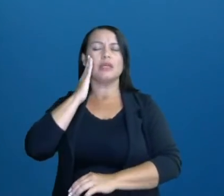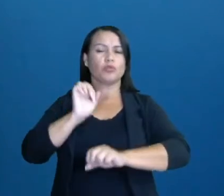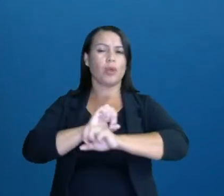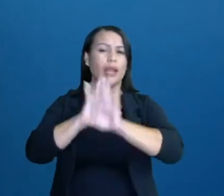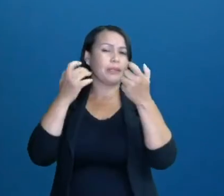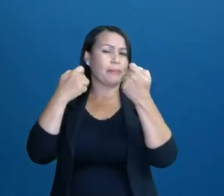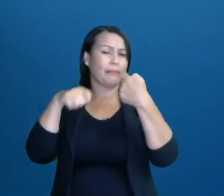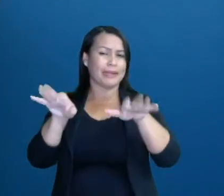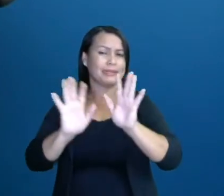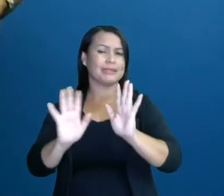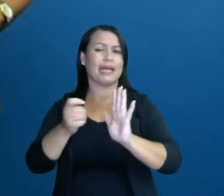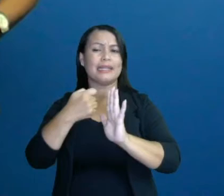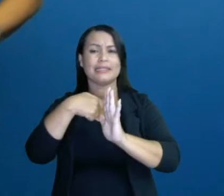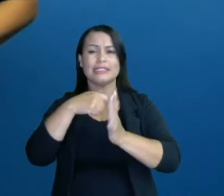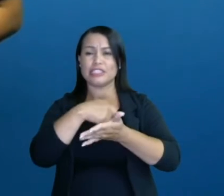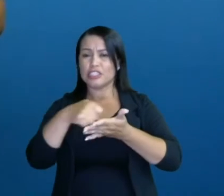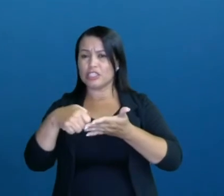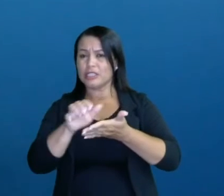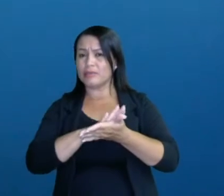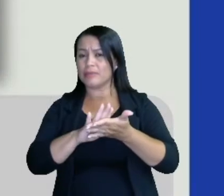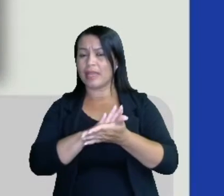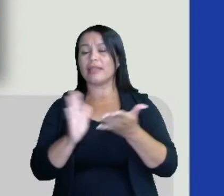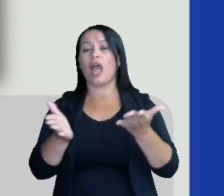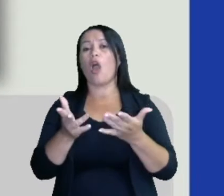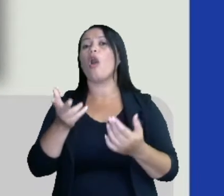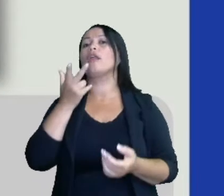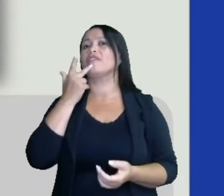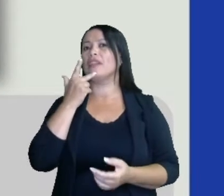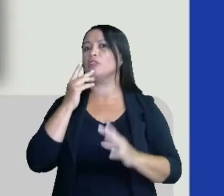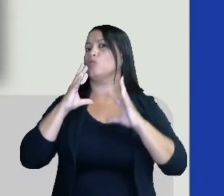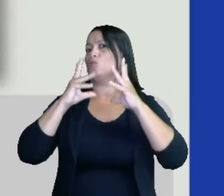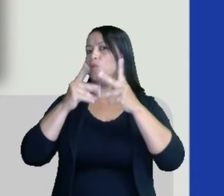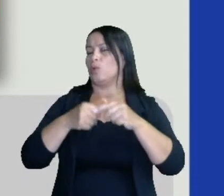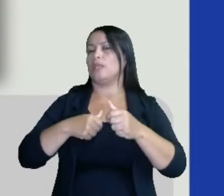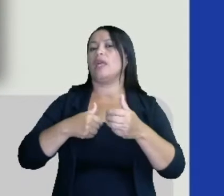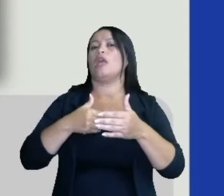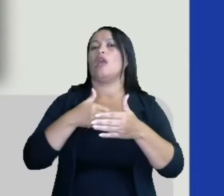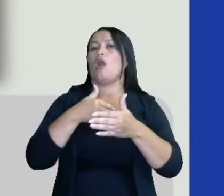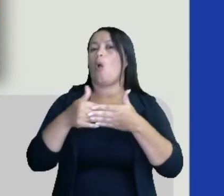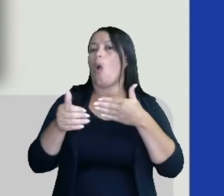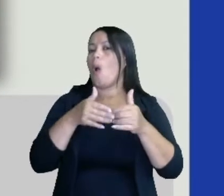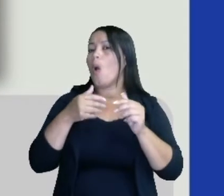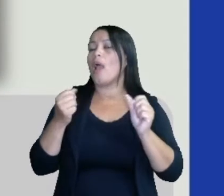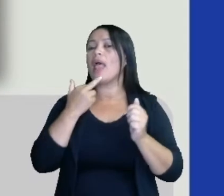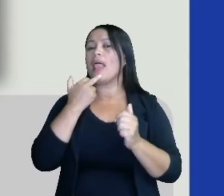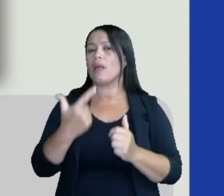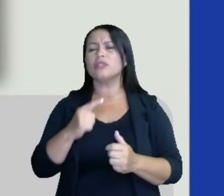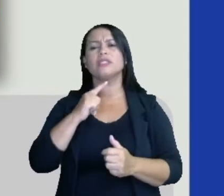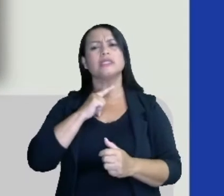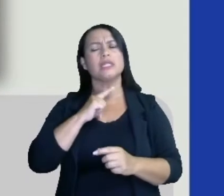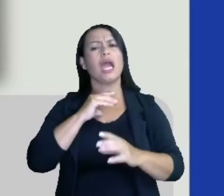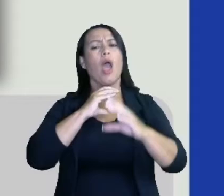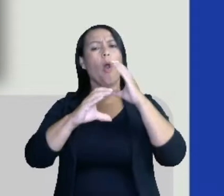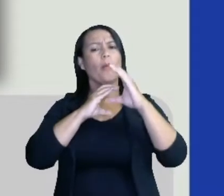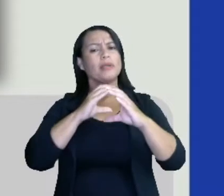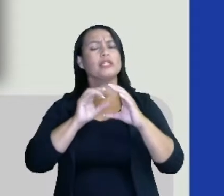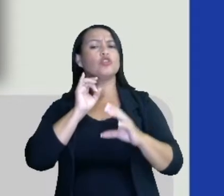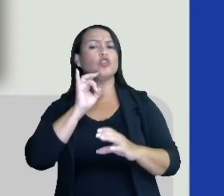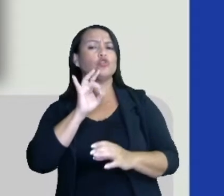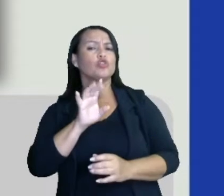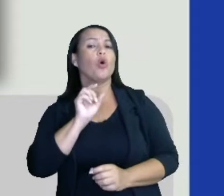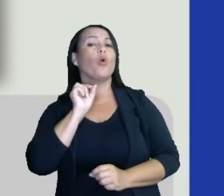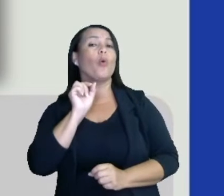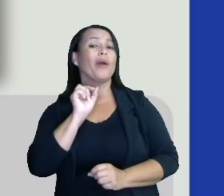sem palavras. E agora vamos para verbal, que é toda e qualquer linguagem que constitua a comunicação também, só